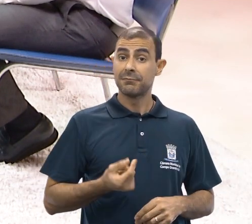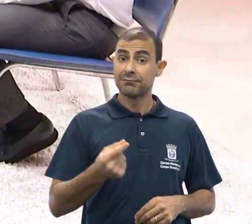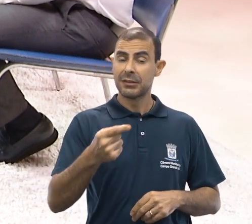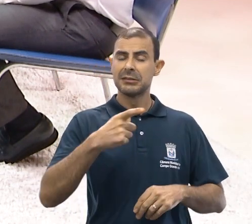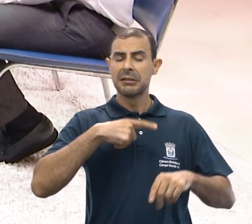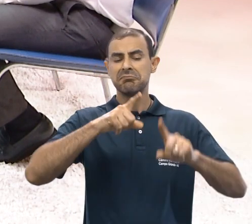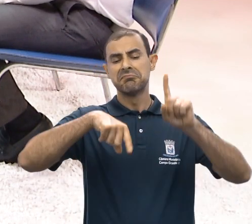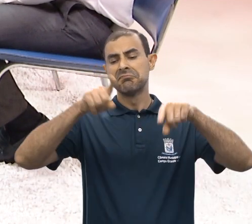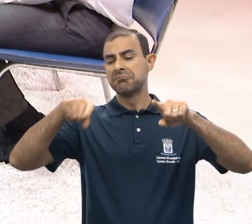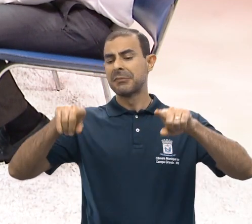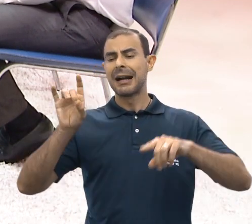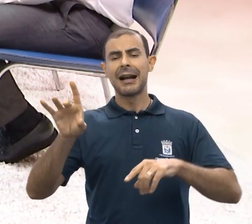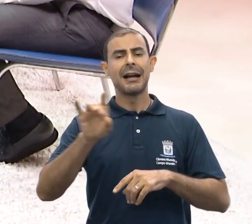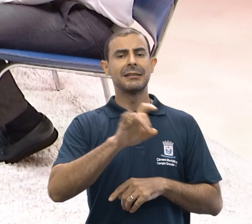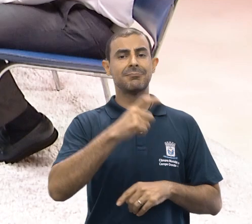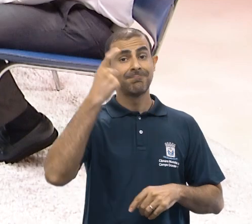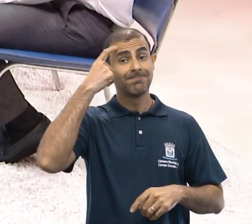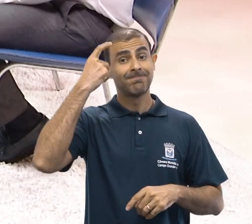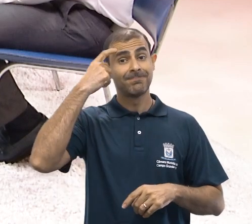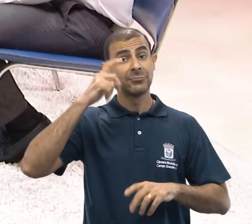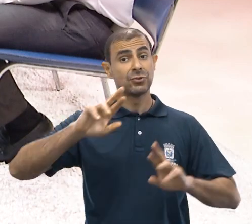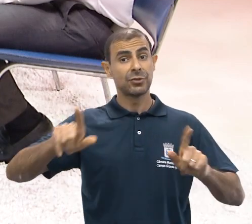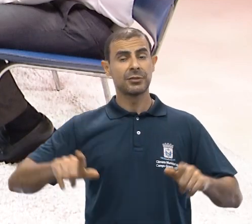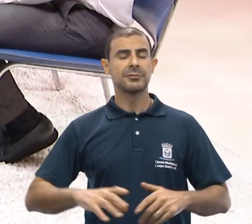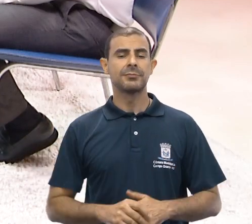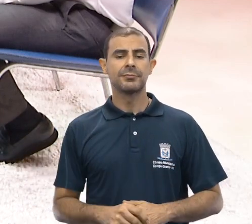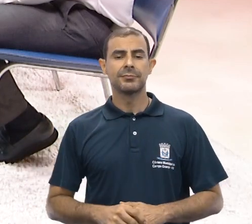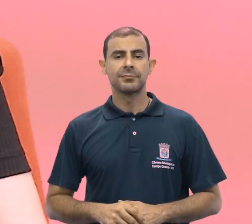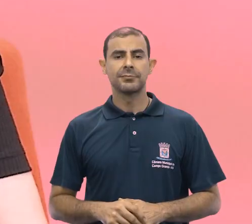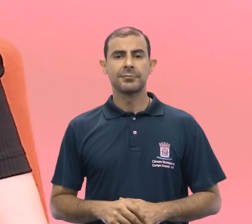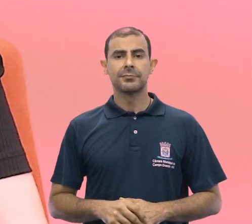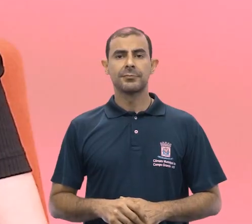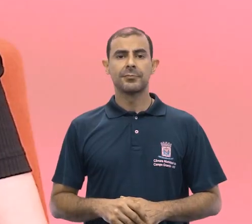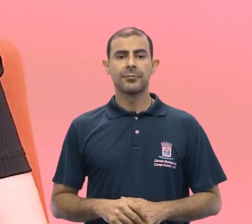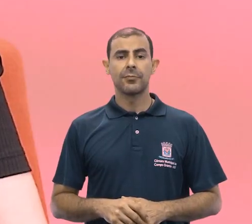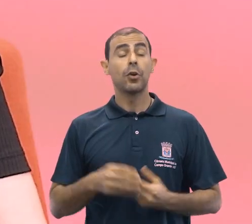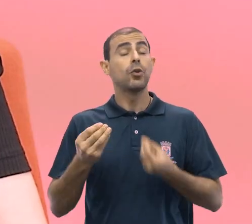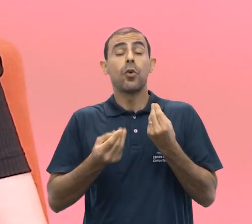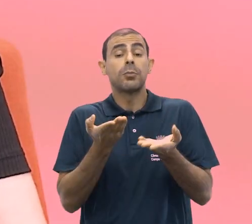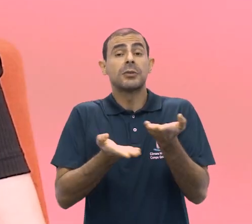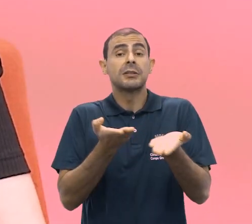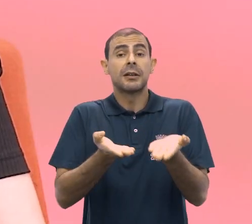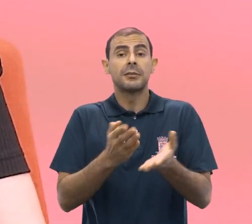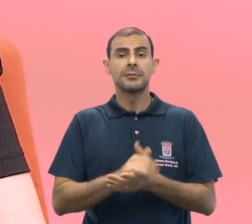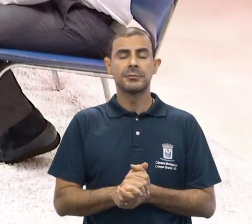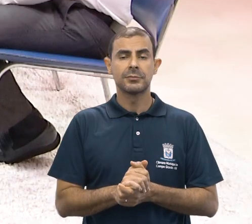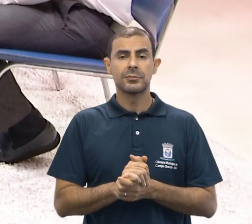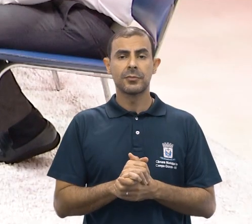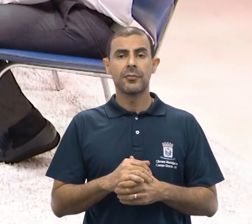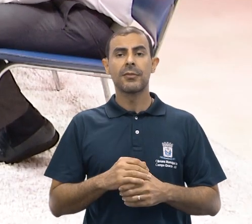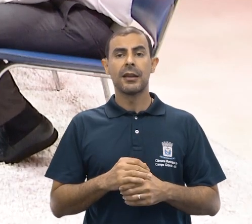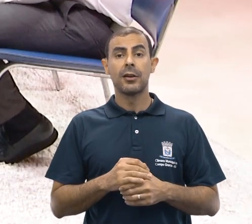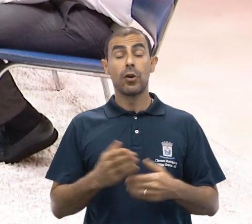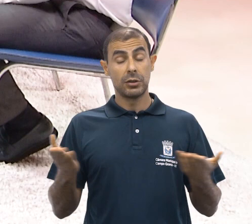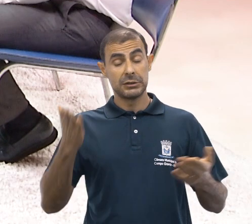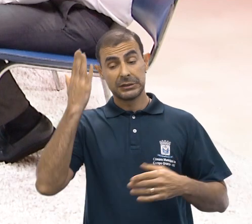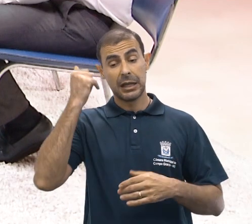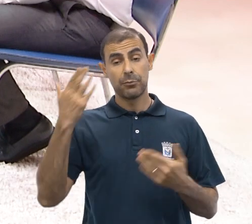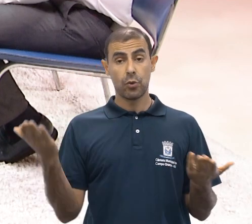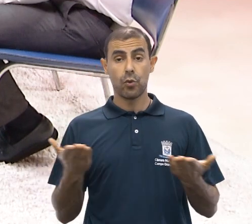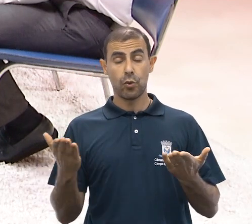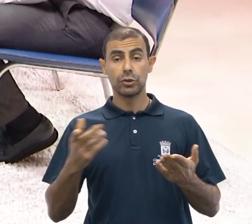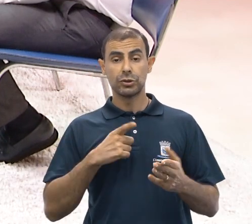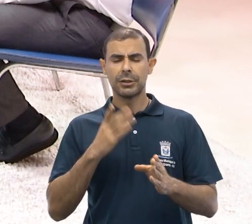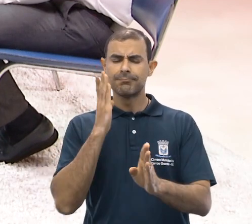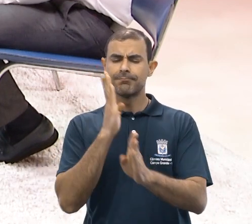de acordo com a mentalidade de cada paciente. E quais são os tipos de tratamento para essa doença, doutor? Então, a gente sabe que hoje em dia,